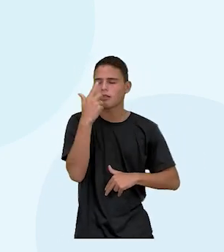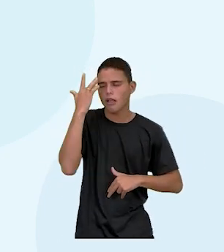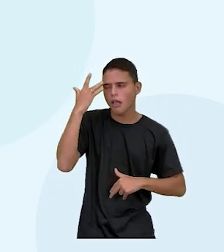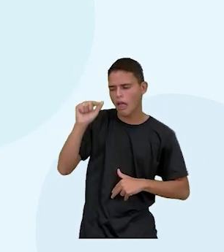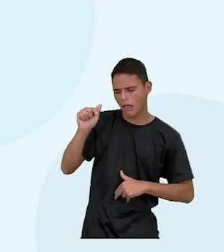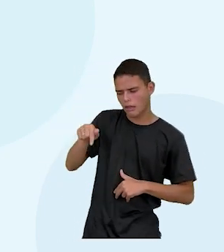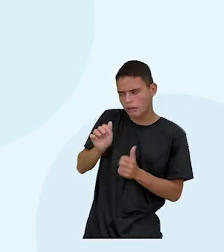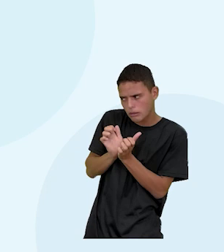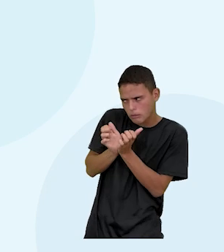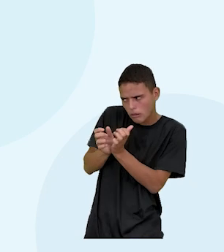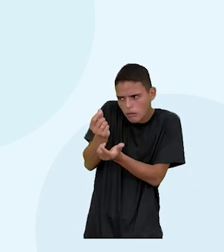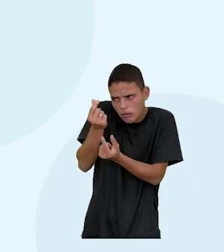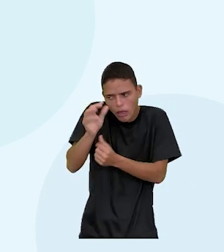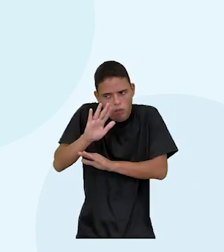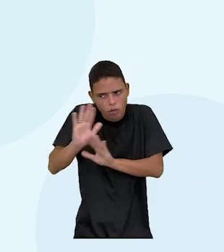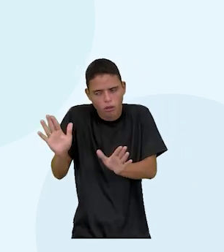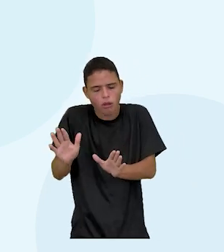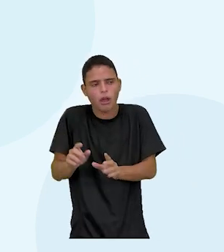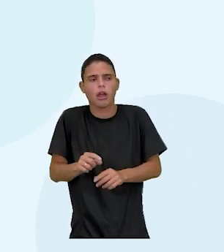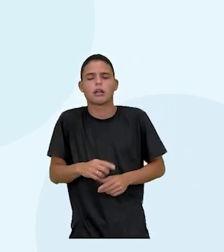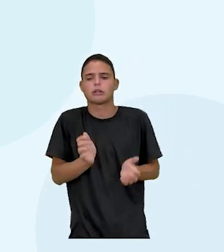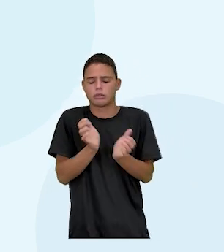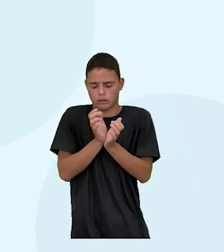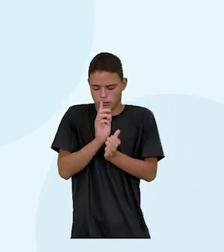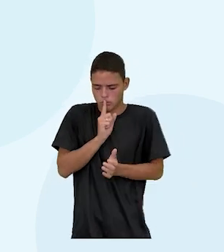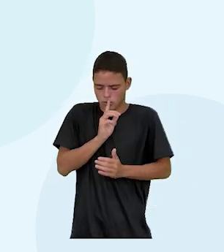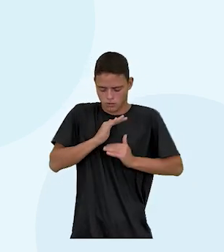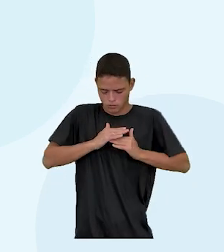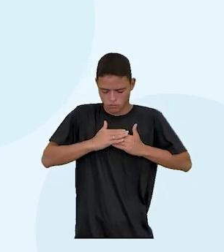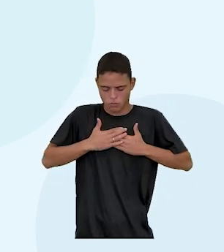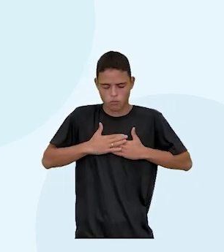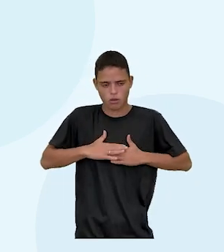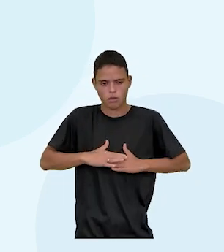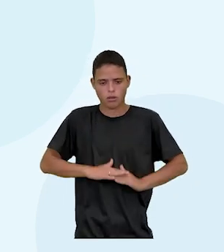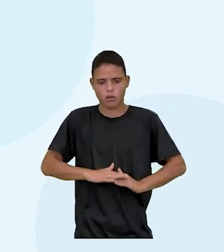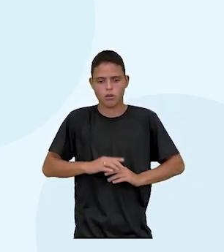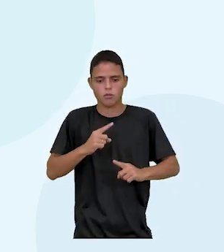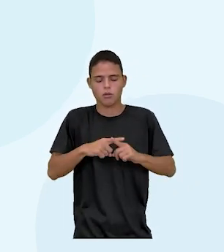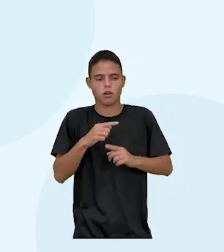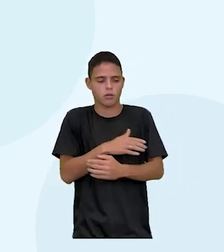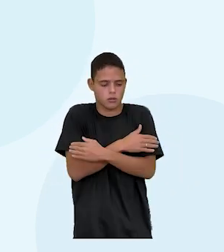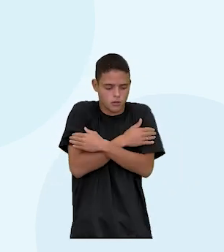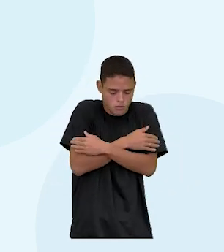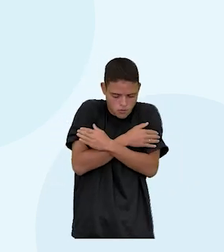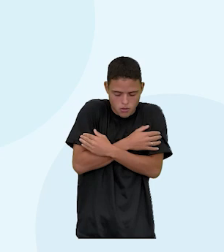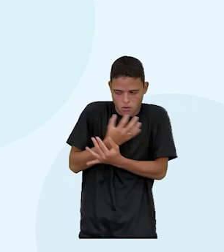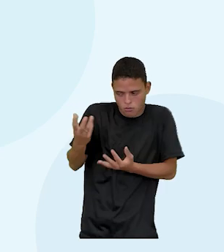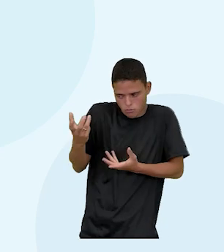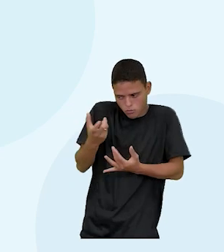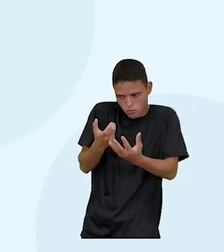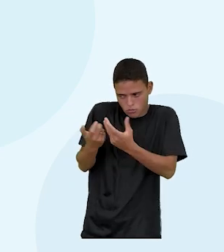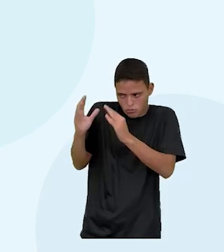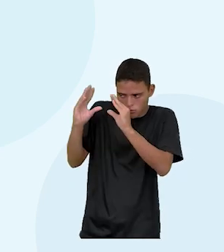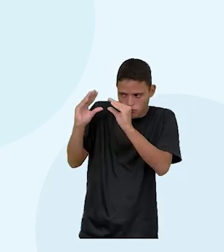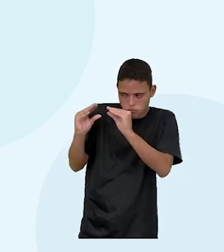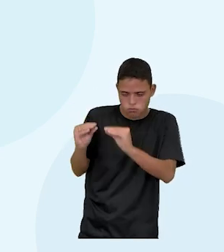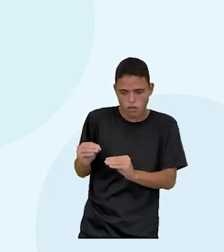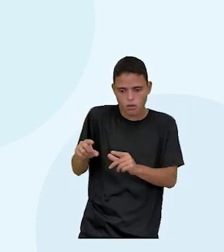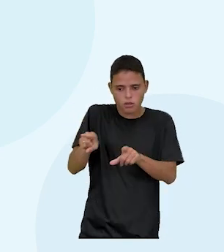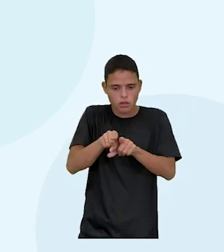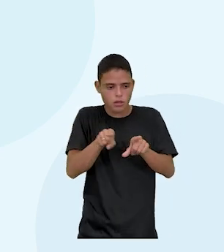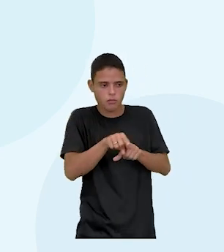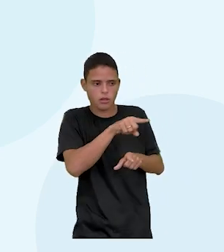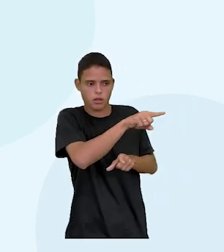só por dinheiro. O escravo calou a fala, porque na úmida sala o fogo estava a apagar. E a